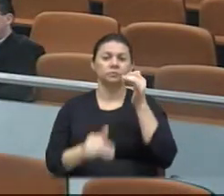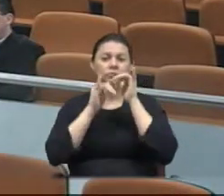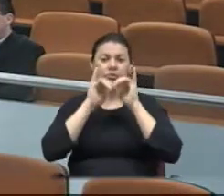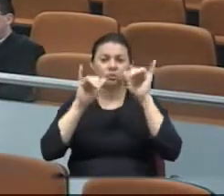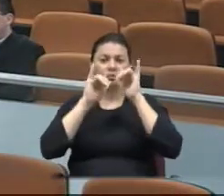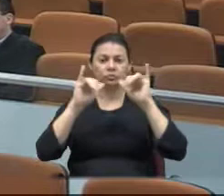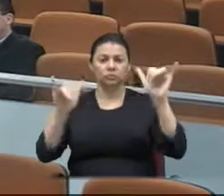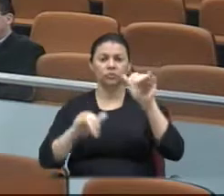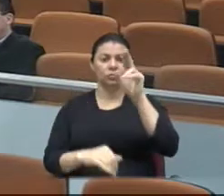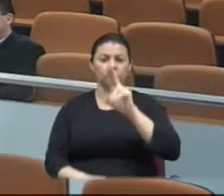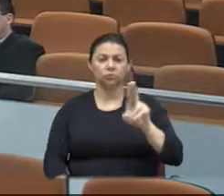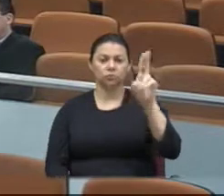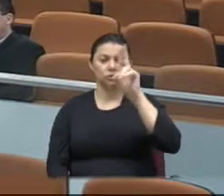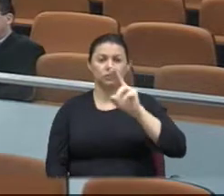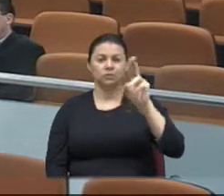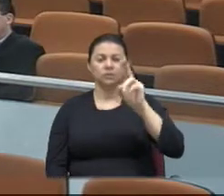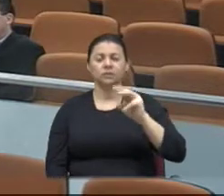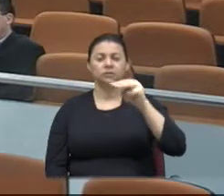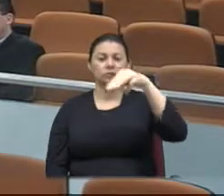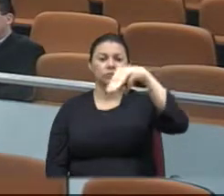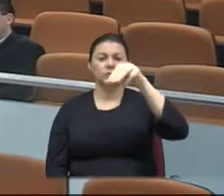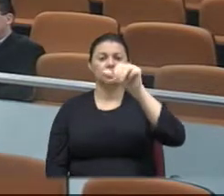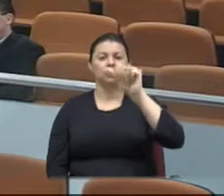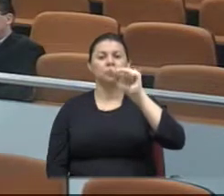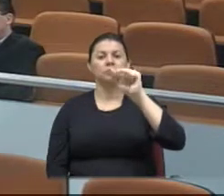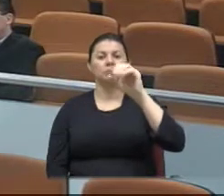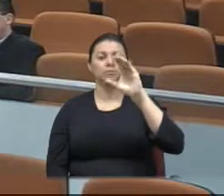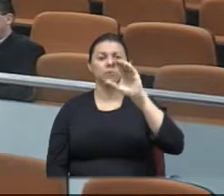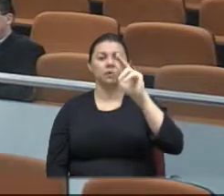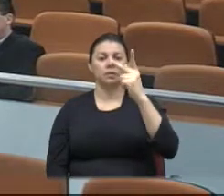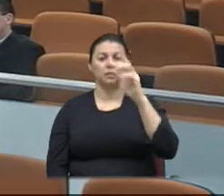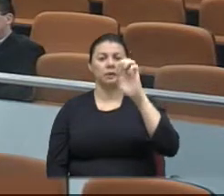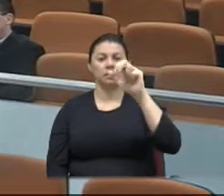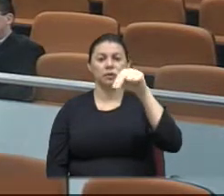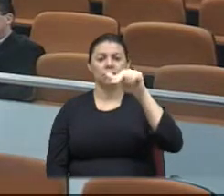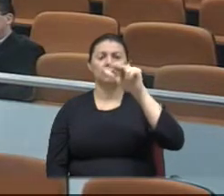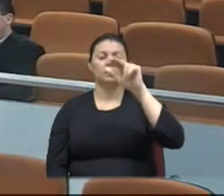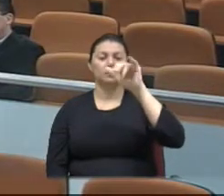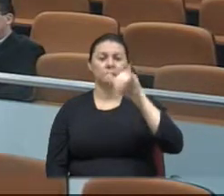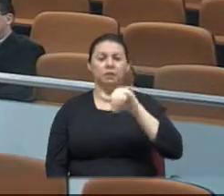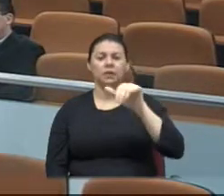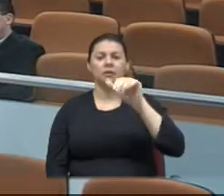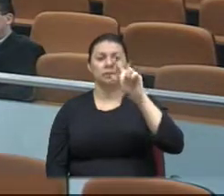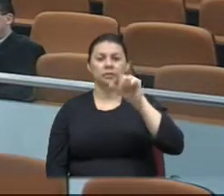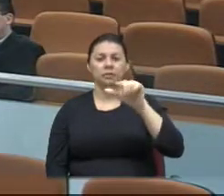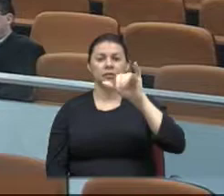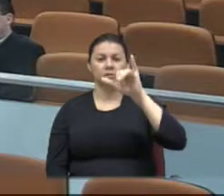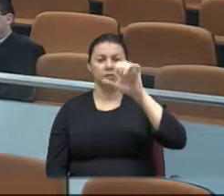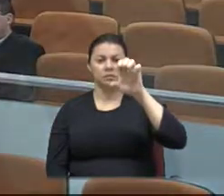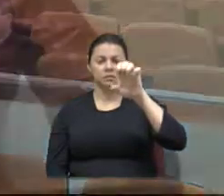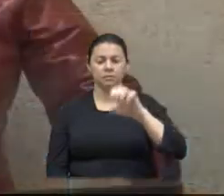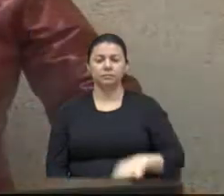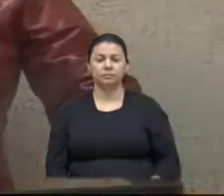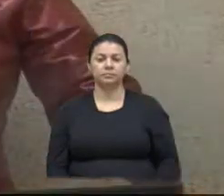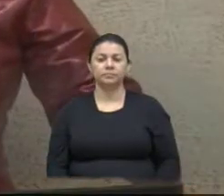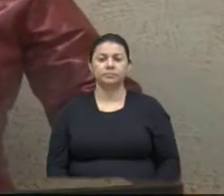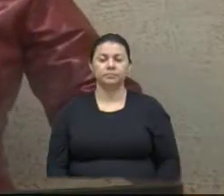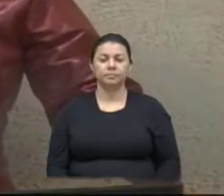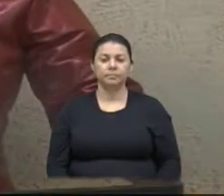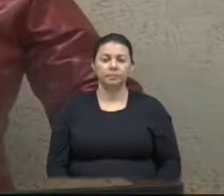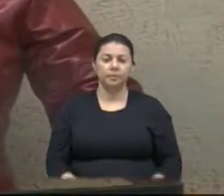mackenzie que pertence também à igreja presbiteriana hospitais transferir anos então eu vejo é